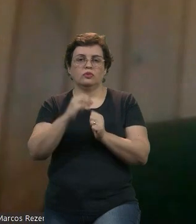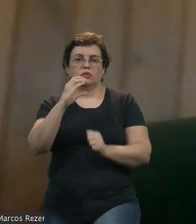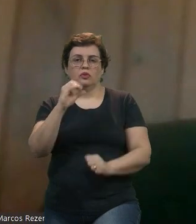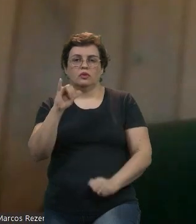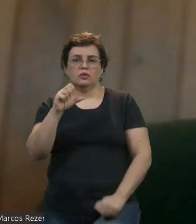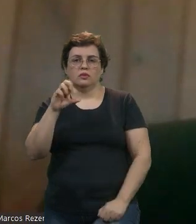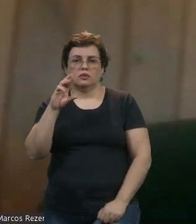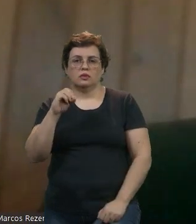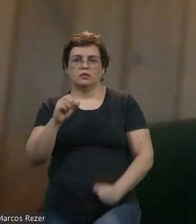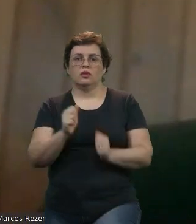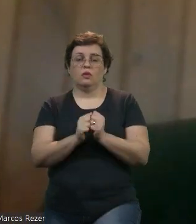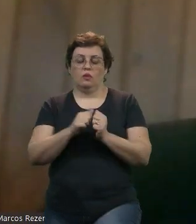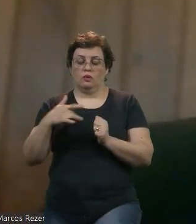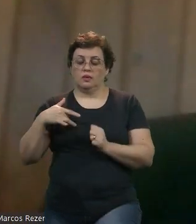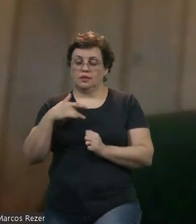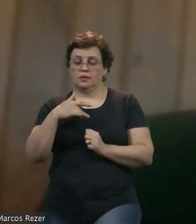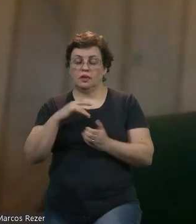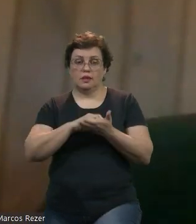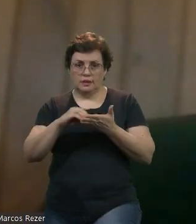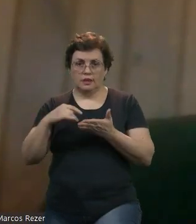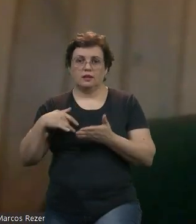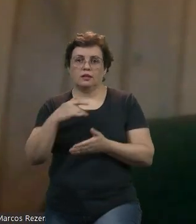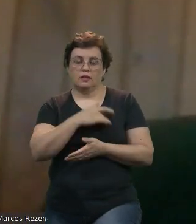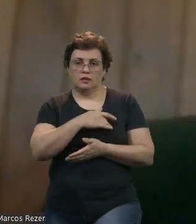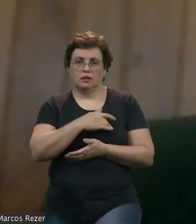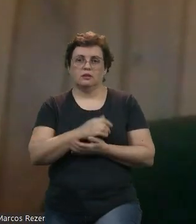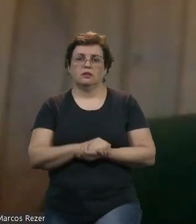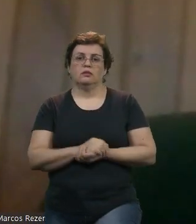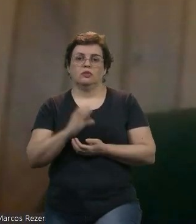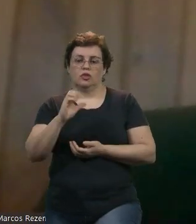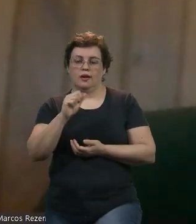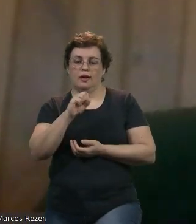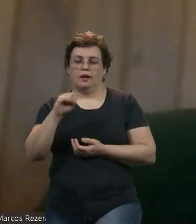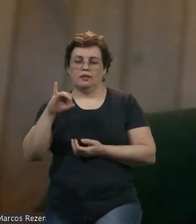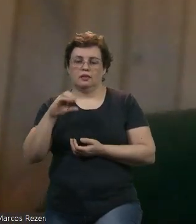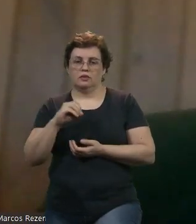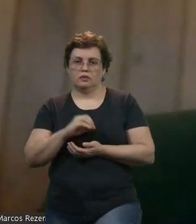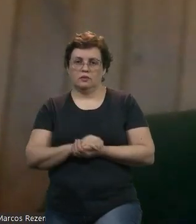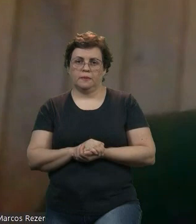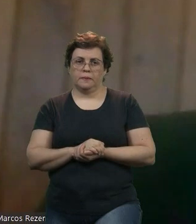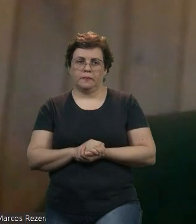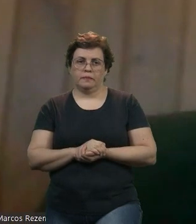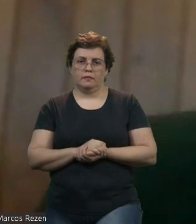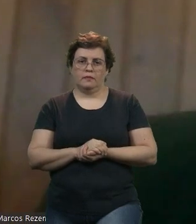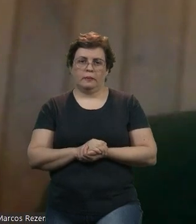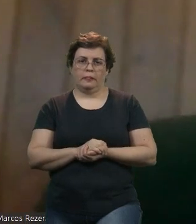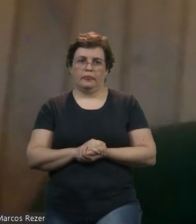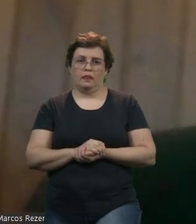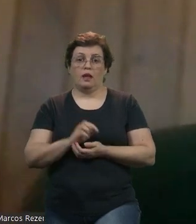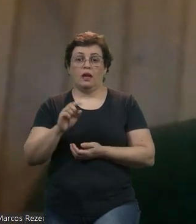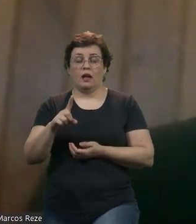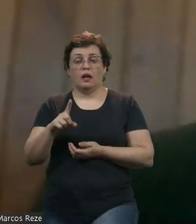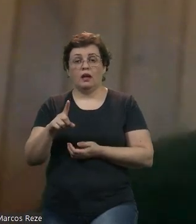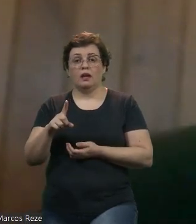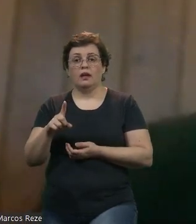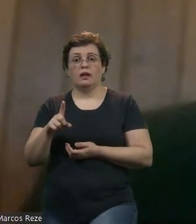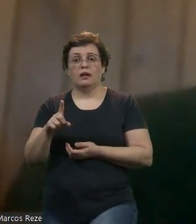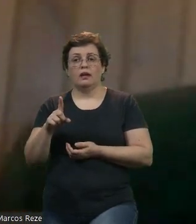do SEASA, com o secretário da Saúde, Cássio Luiz Pinto Júnior, e ele nos